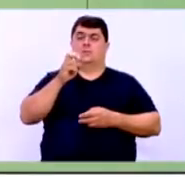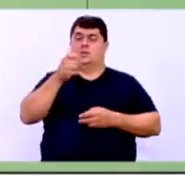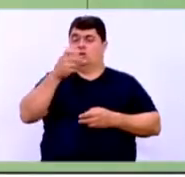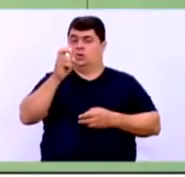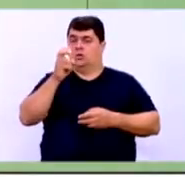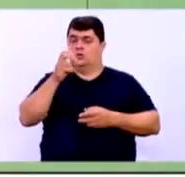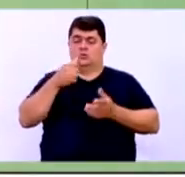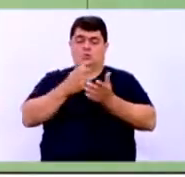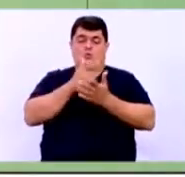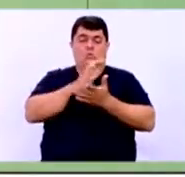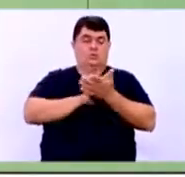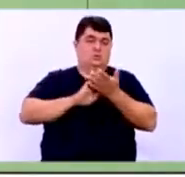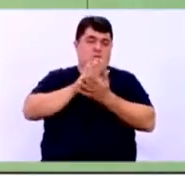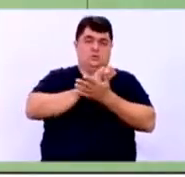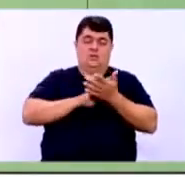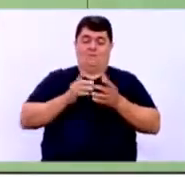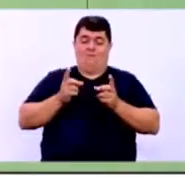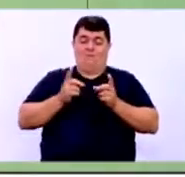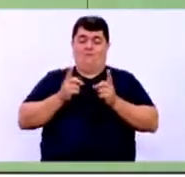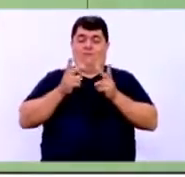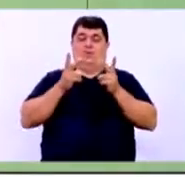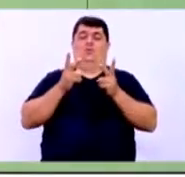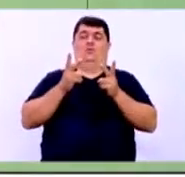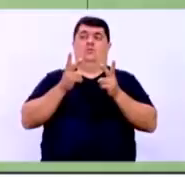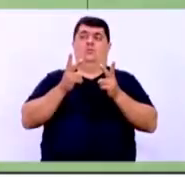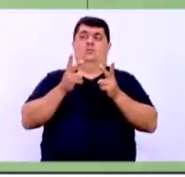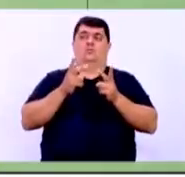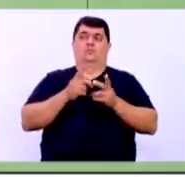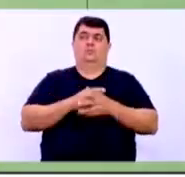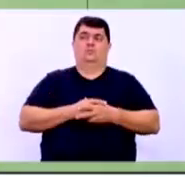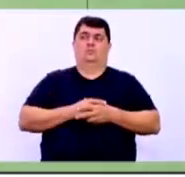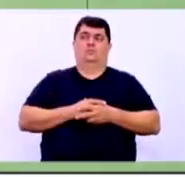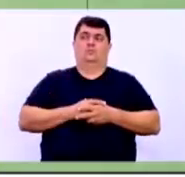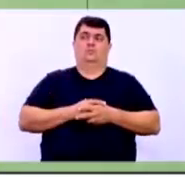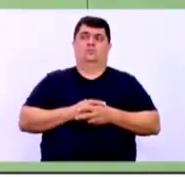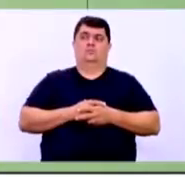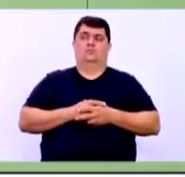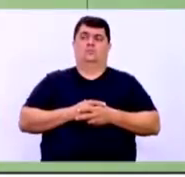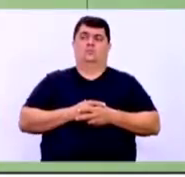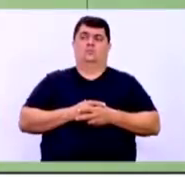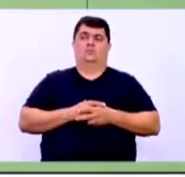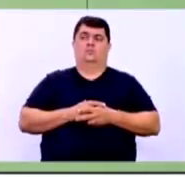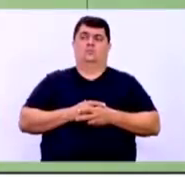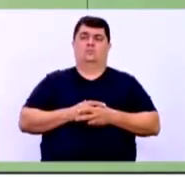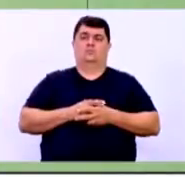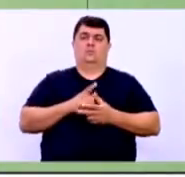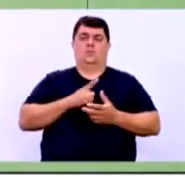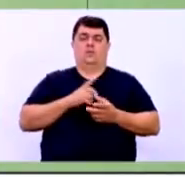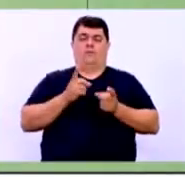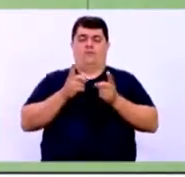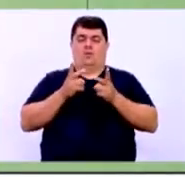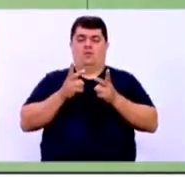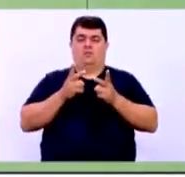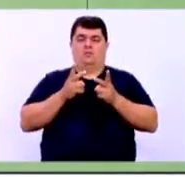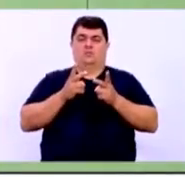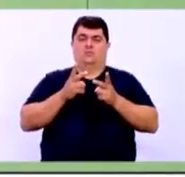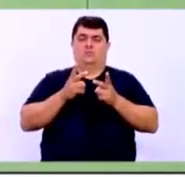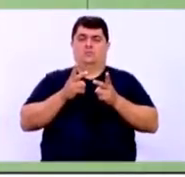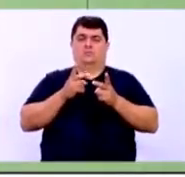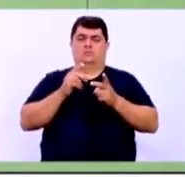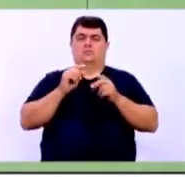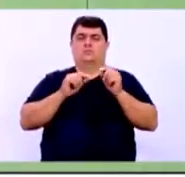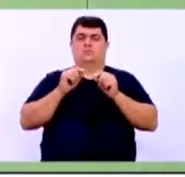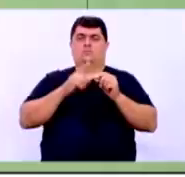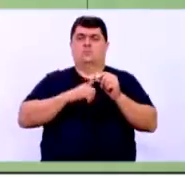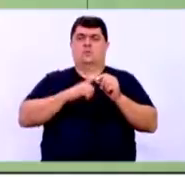15 aconteceu, foi uma venda, certo? No dia 15 houve uma venda. E a venda tem